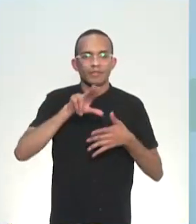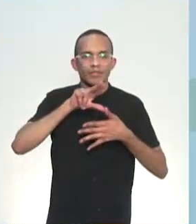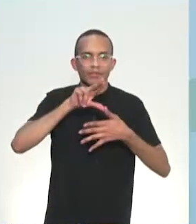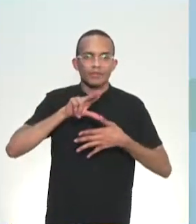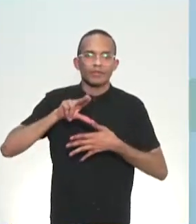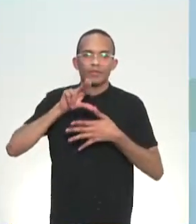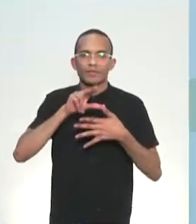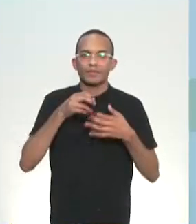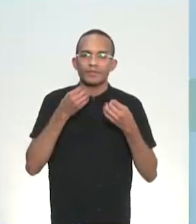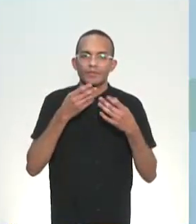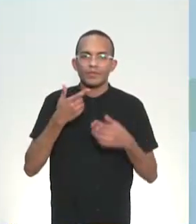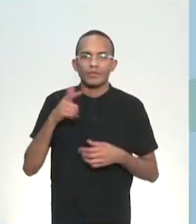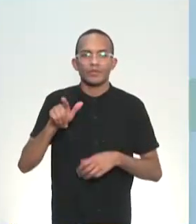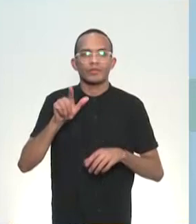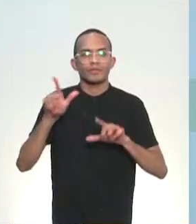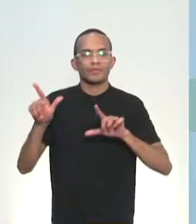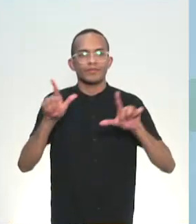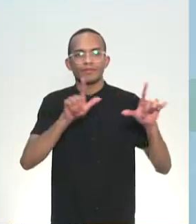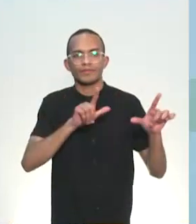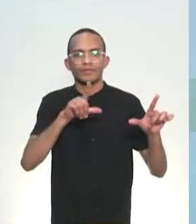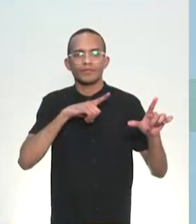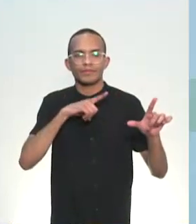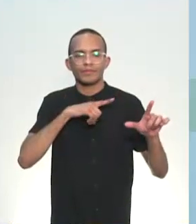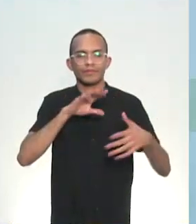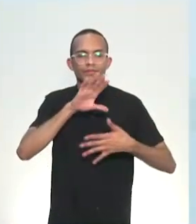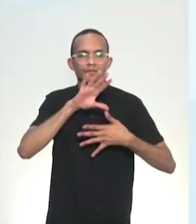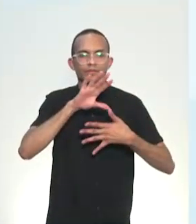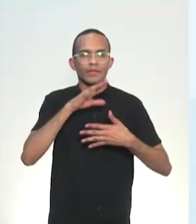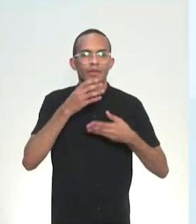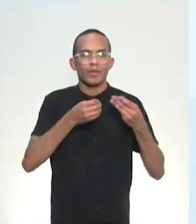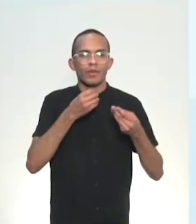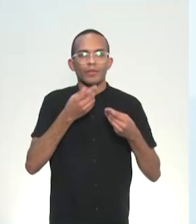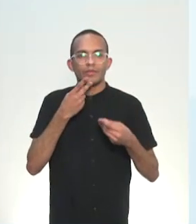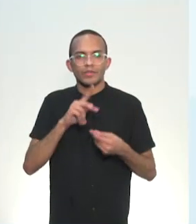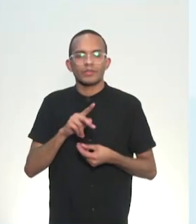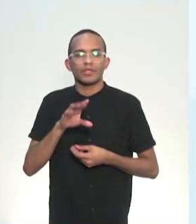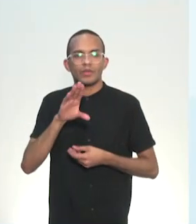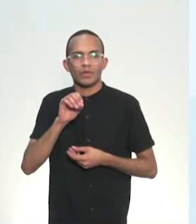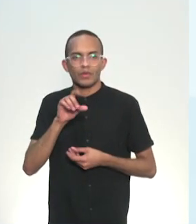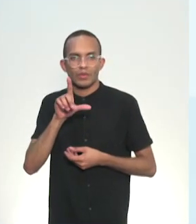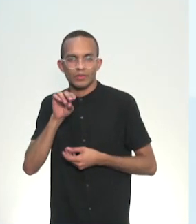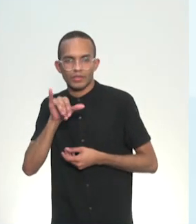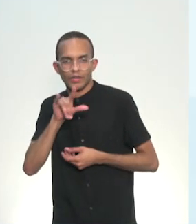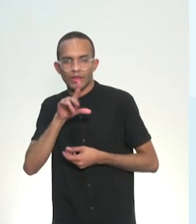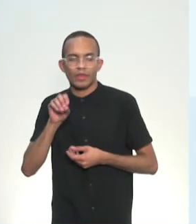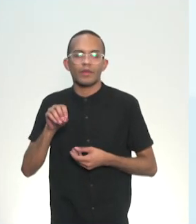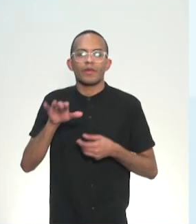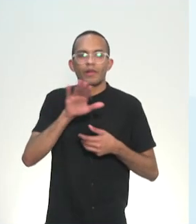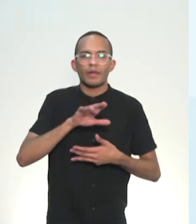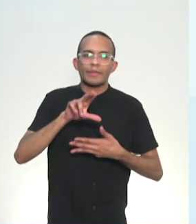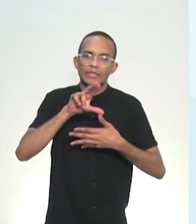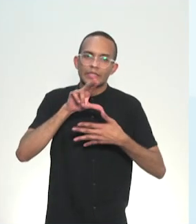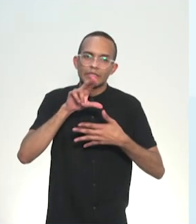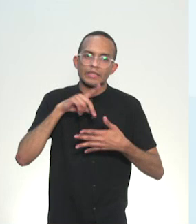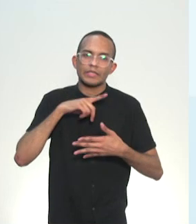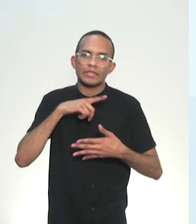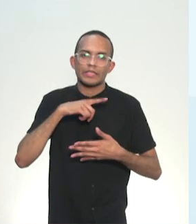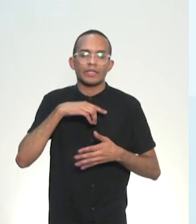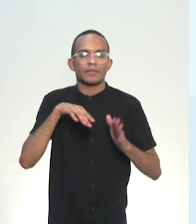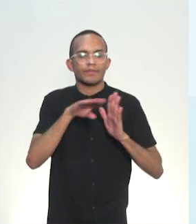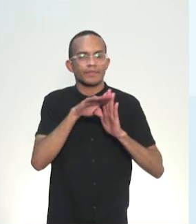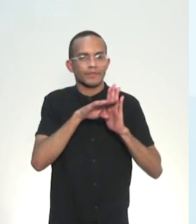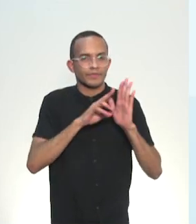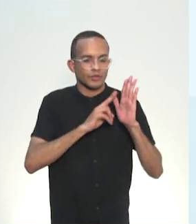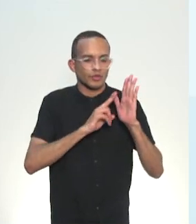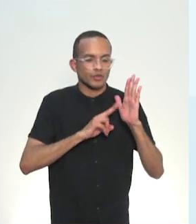aí. Bom, na próxima tela tem um mapa, né, mostrando aí a colonização da América Latina, né? Então temos aí a legenda,